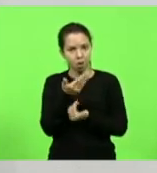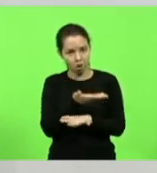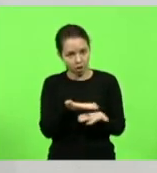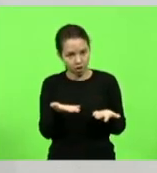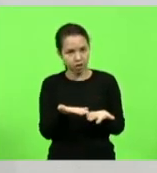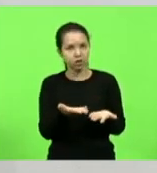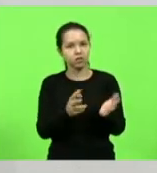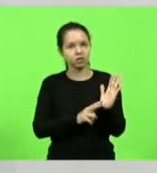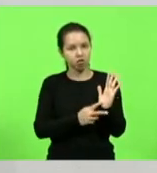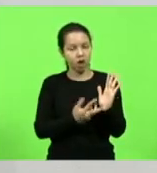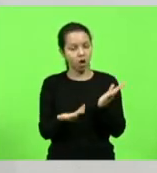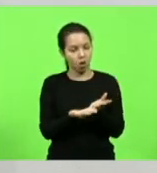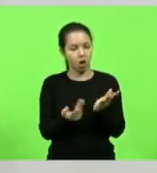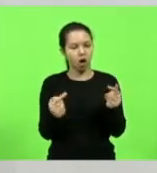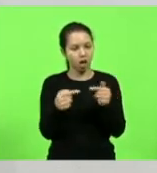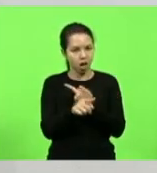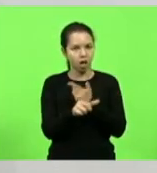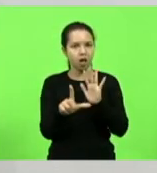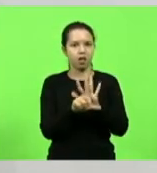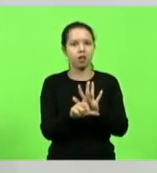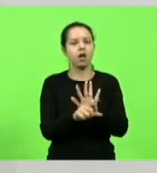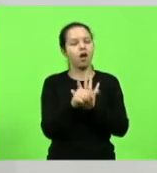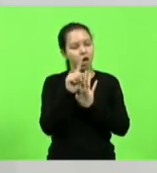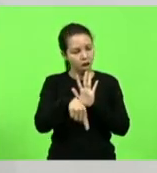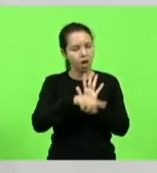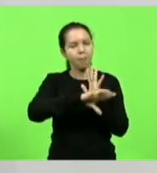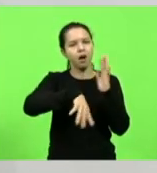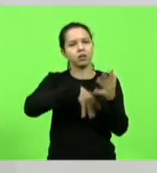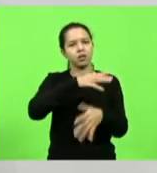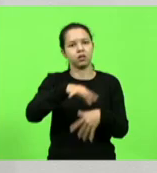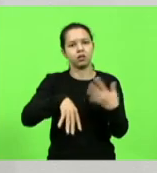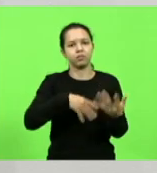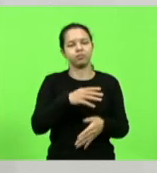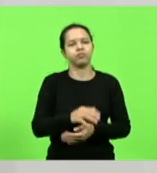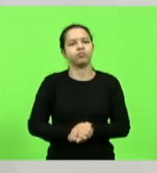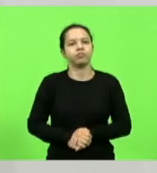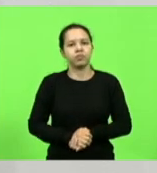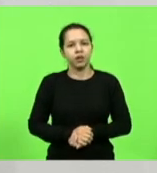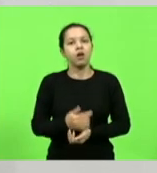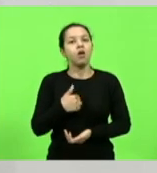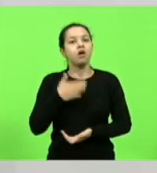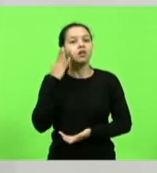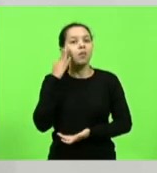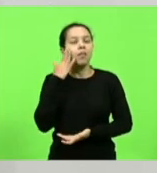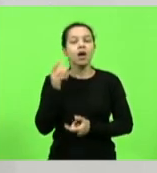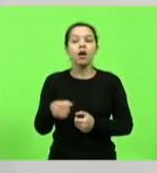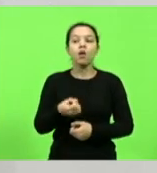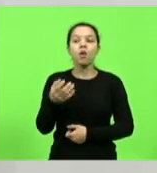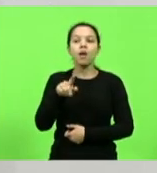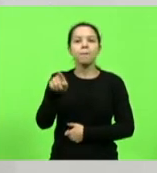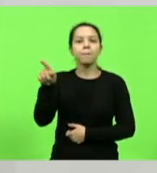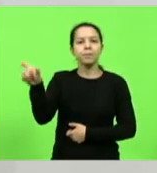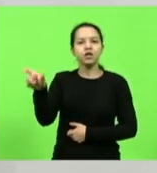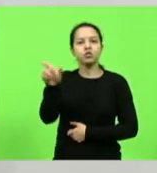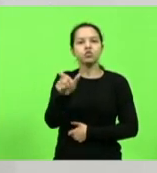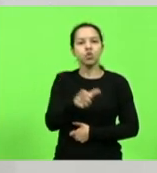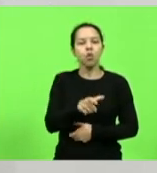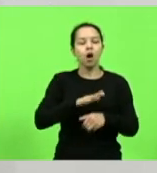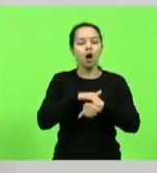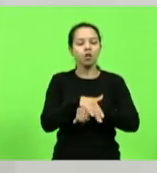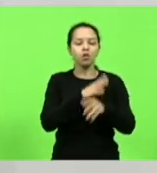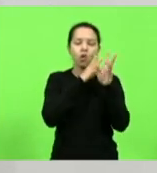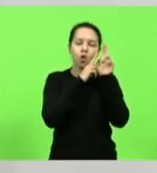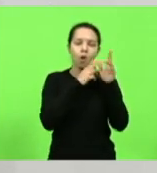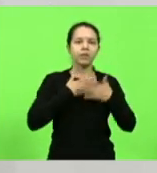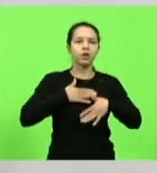lei, baderneiro também é. Eu quero saber que tipo de pessoa dorme tranquilo à noite,